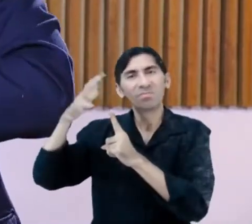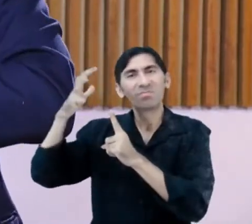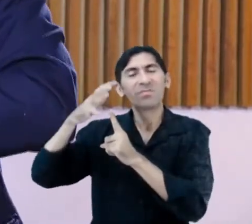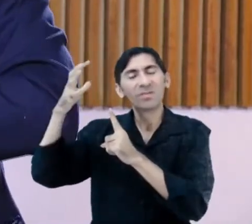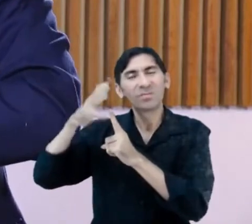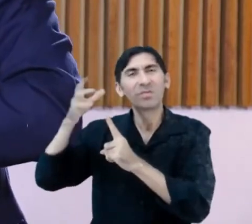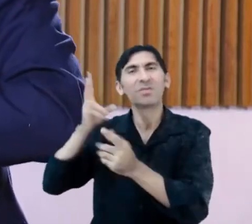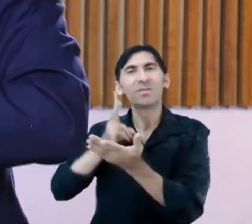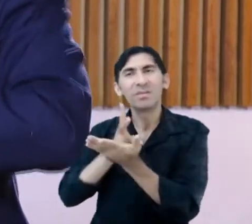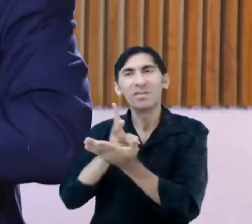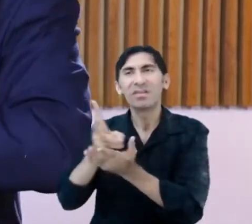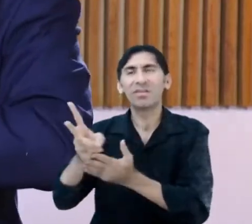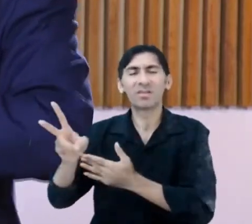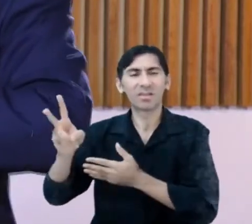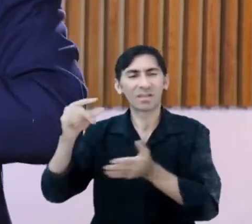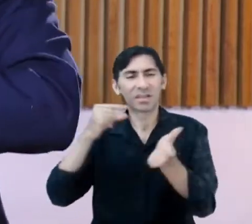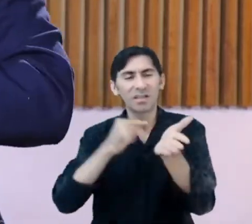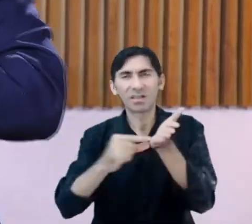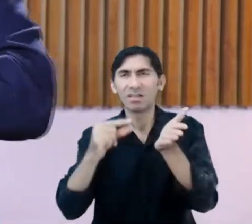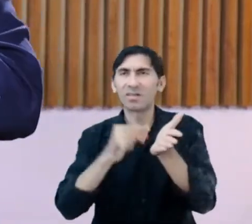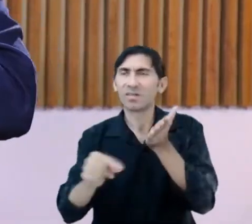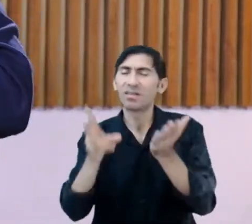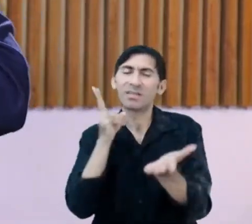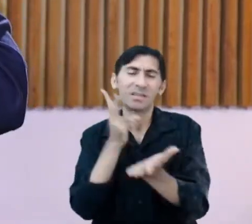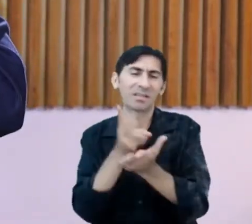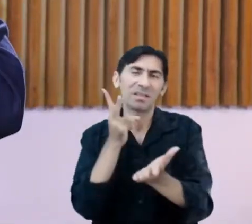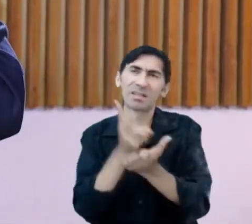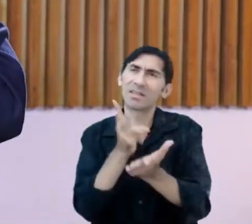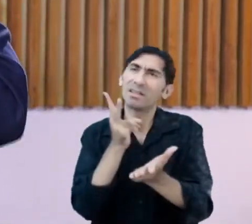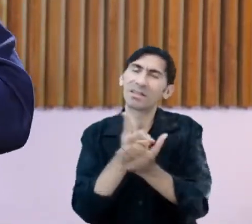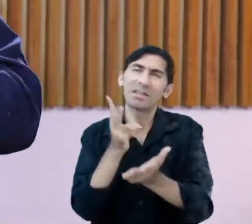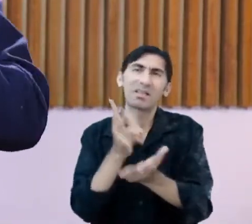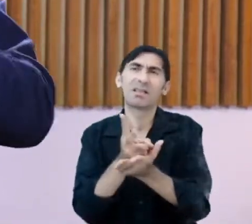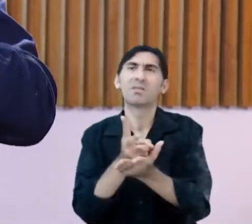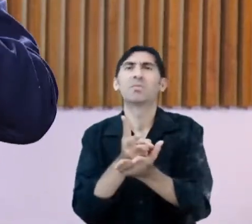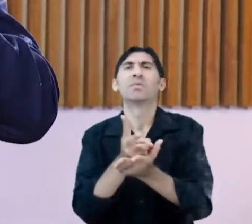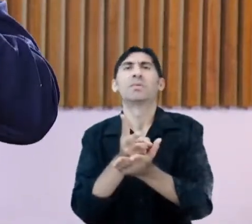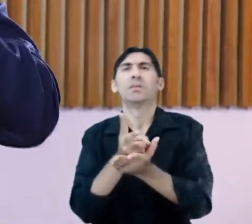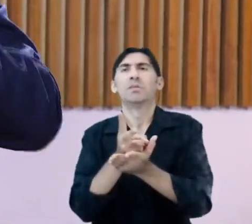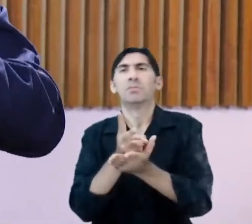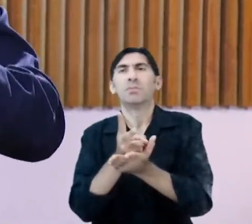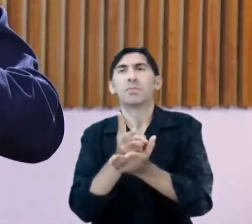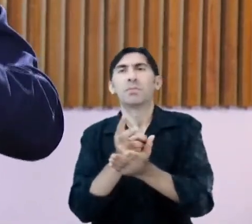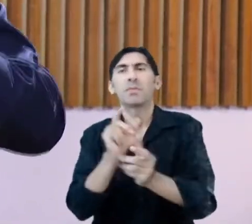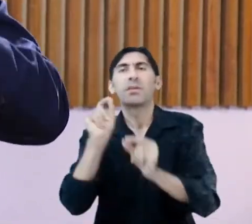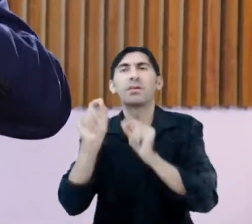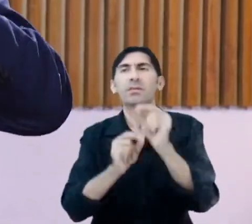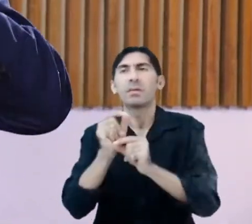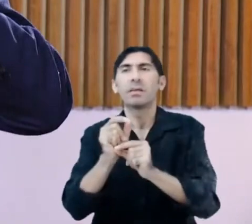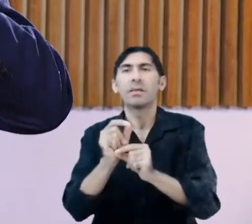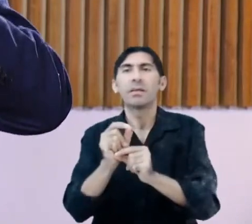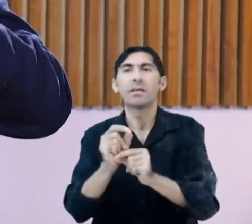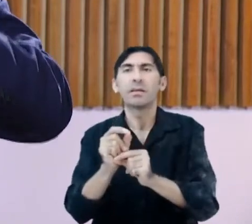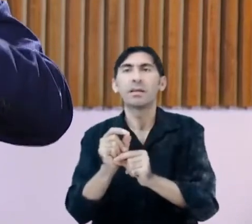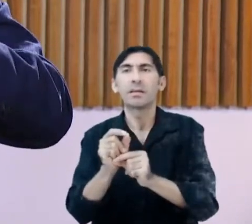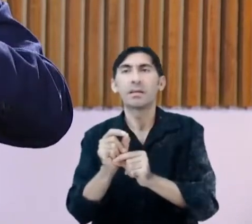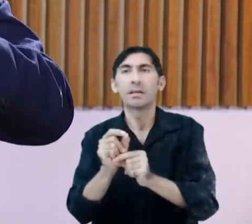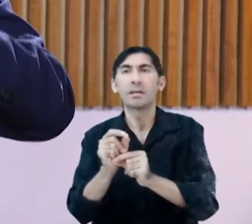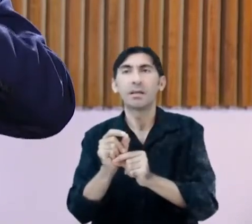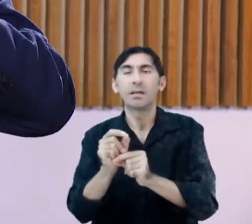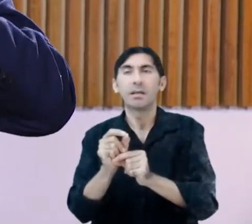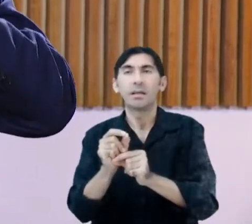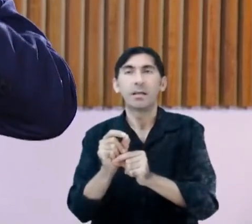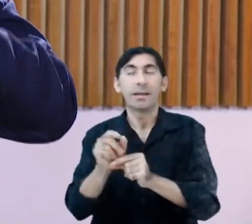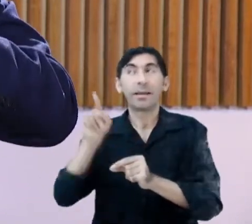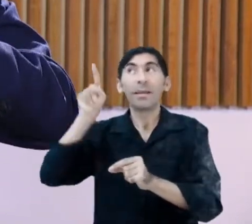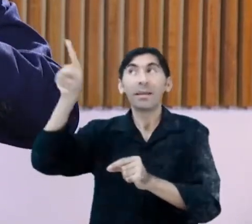verso que eu sempre cito nas minhas pregações, de Filipenses 1,6. Diz, aquele que começou em vós